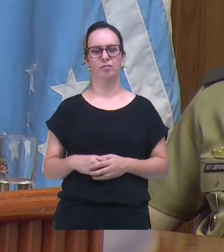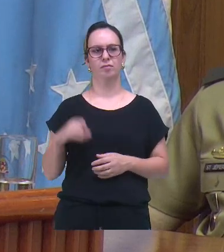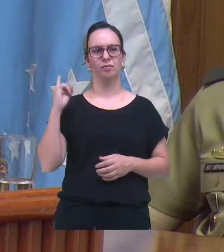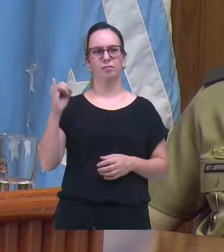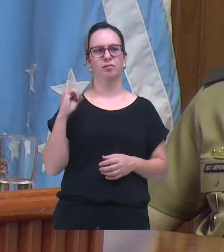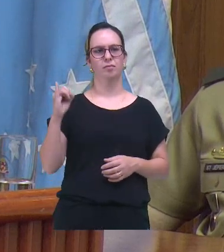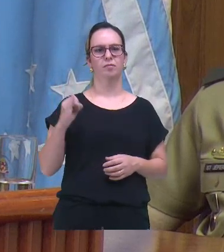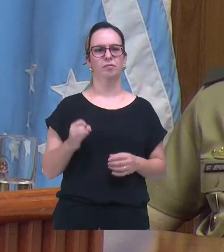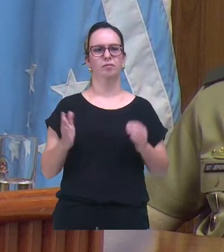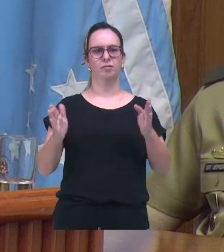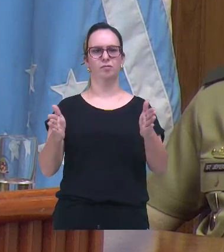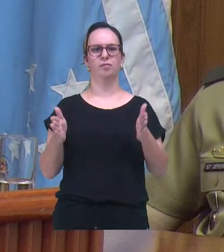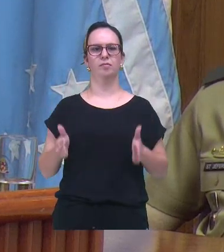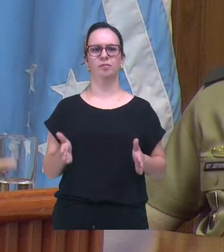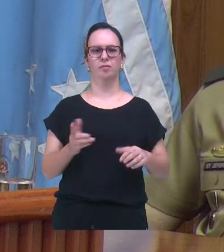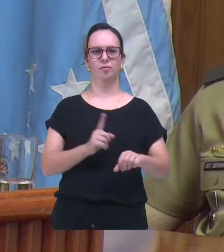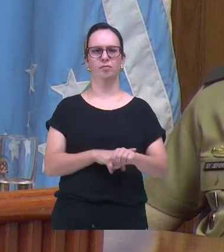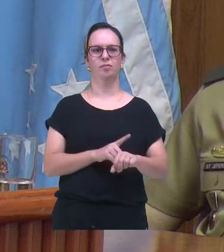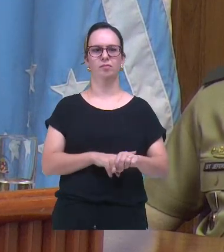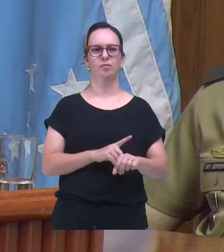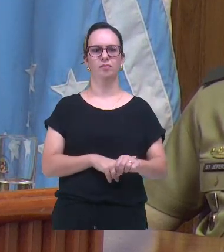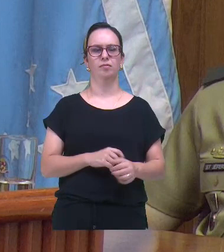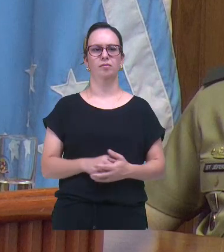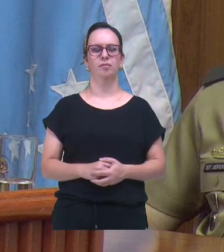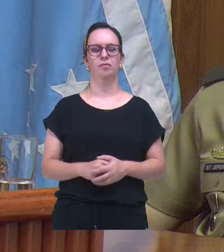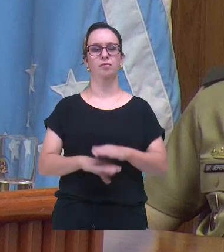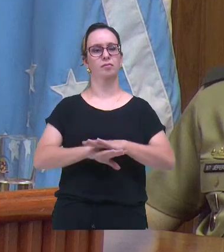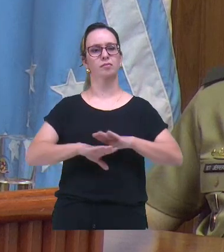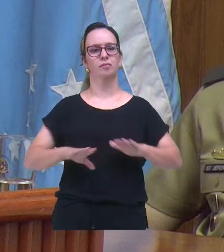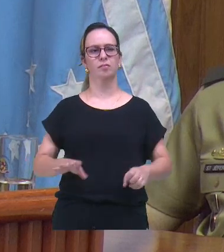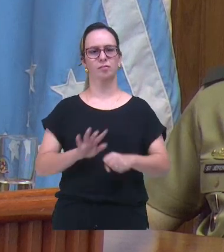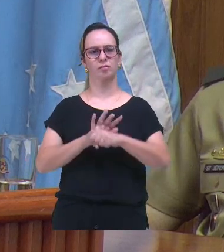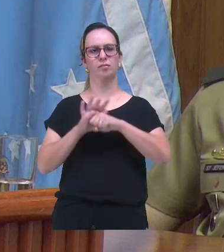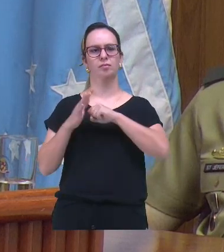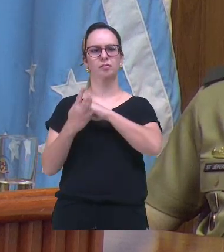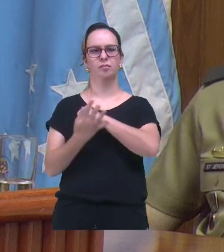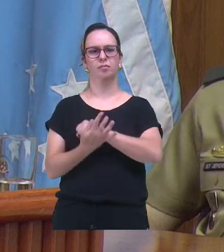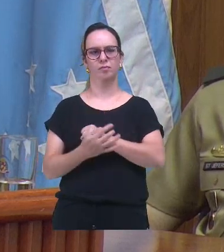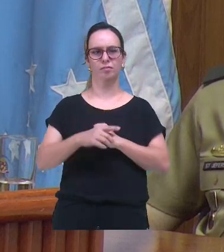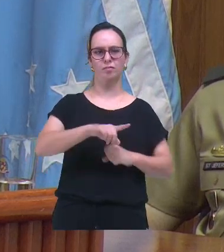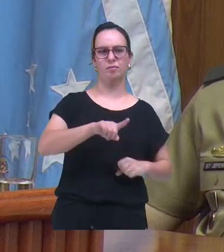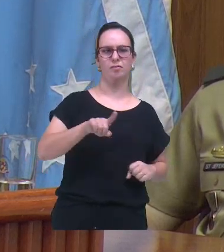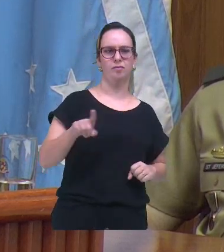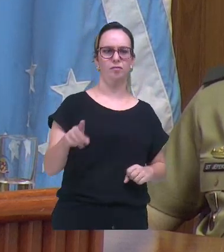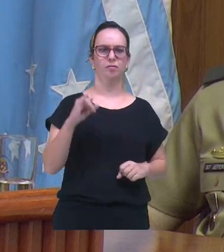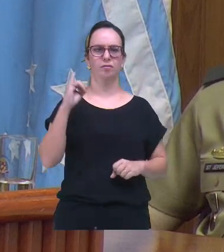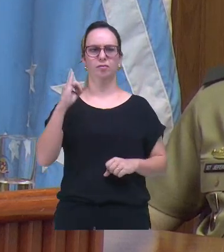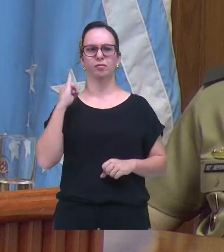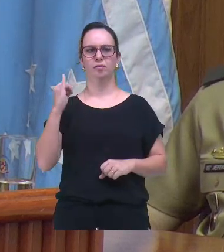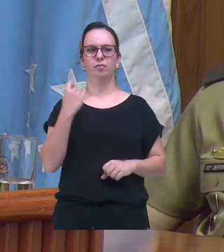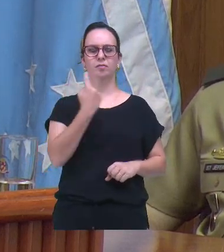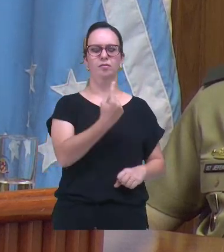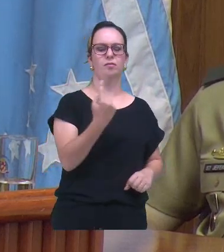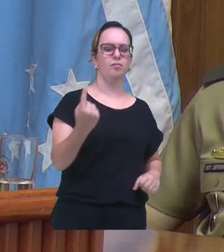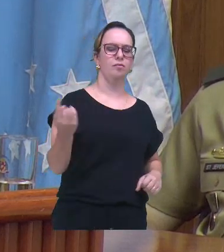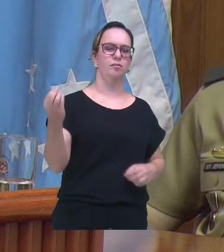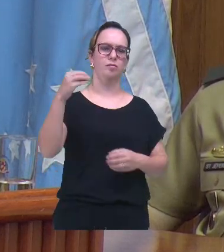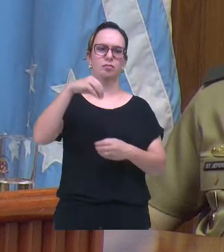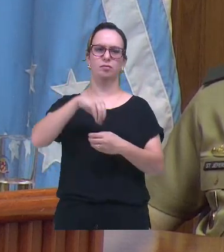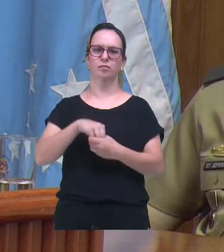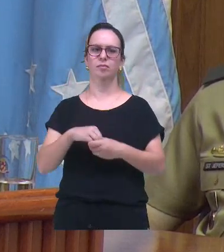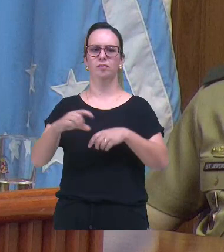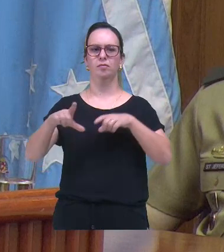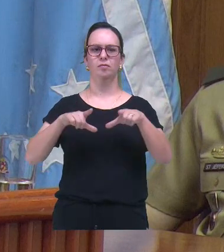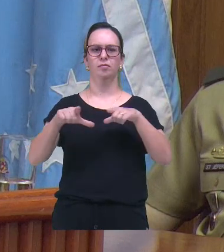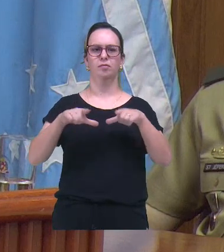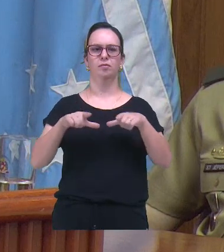Principalmente agora, né, nesse momento, nós estamos saindo numa pandemia, que vocês foram importantíssimos, cada um no seu trabalho,